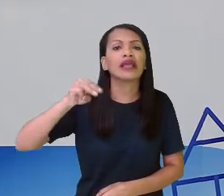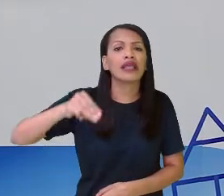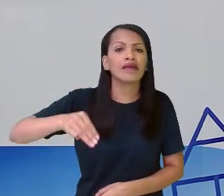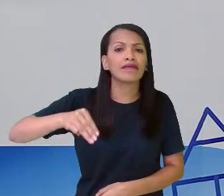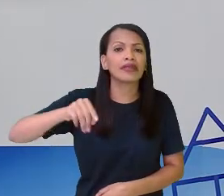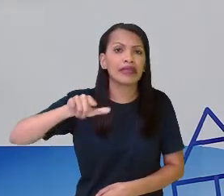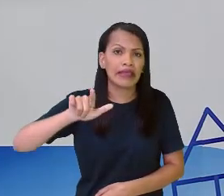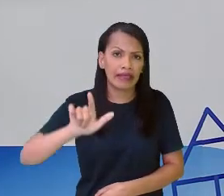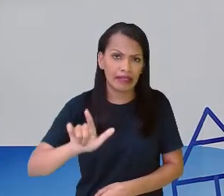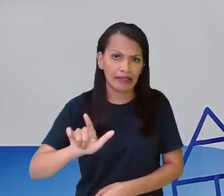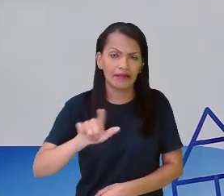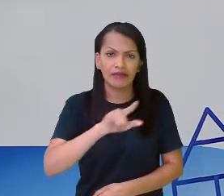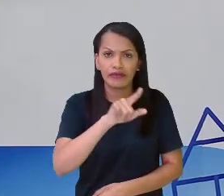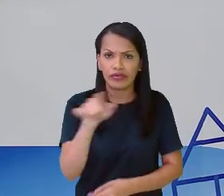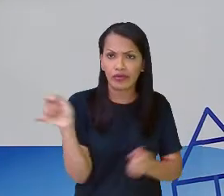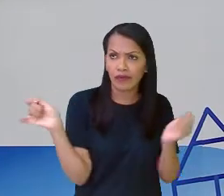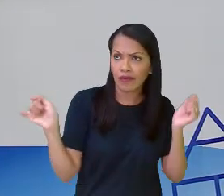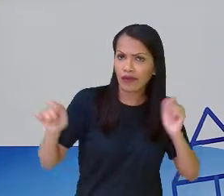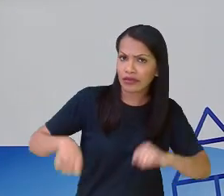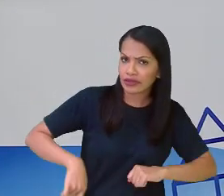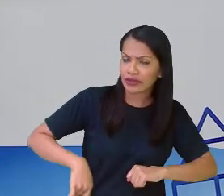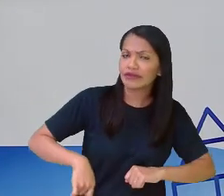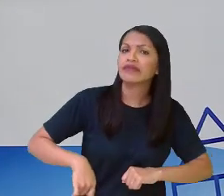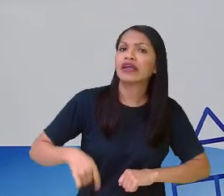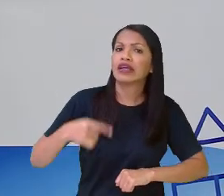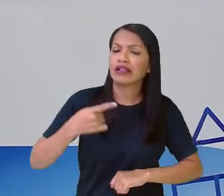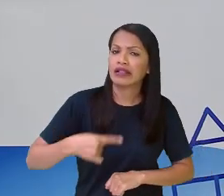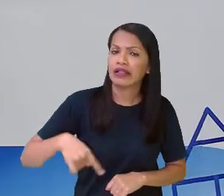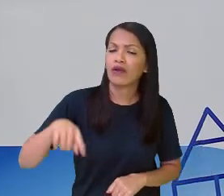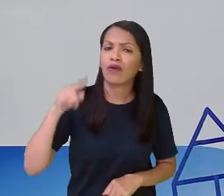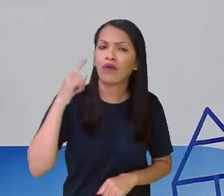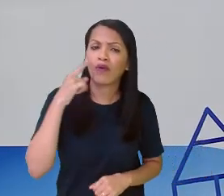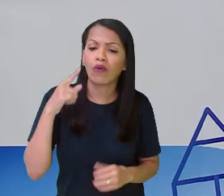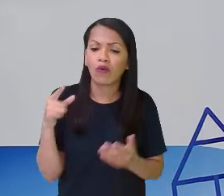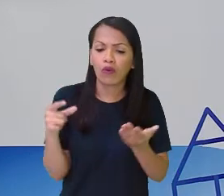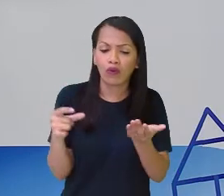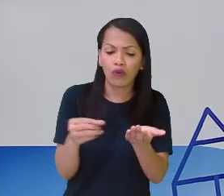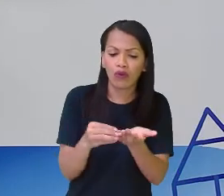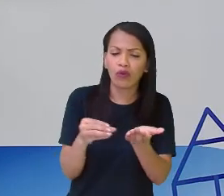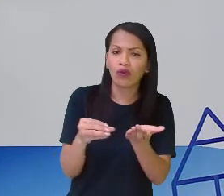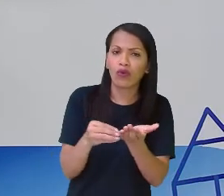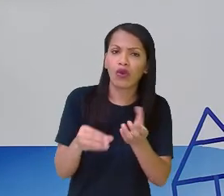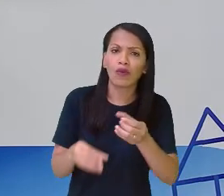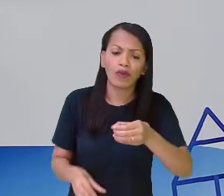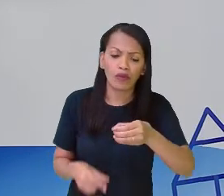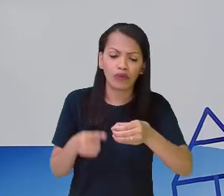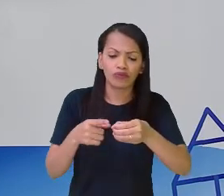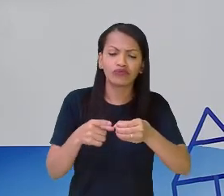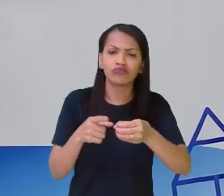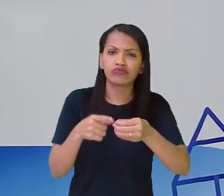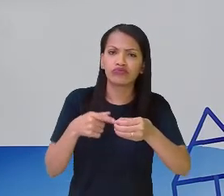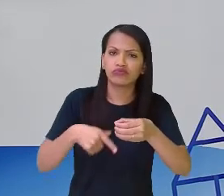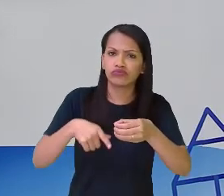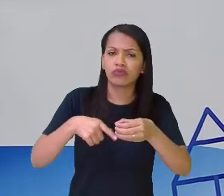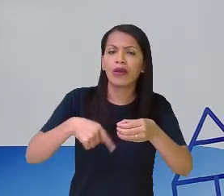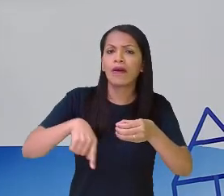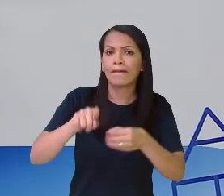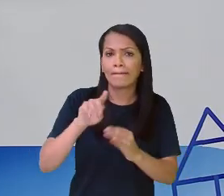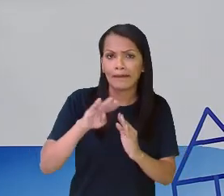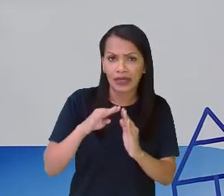mililitro. Você possivelmente leva o seu copinho para a escola, né, para tomar água, o copinho ou a